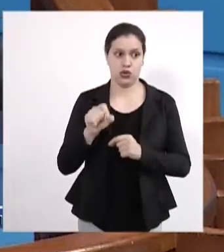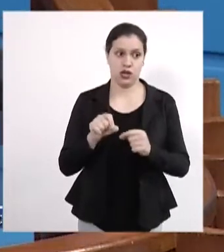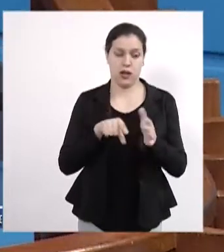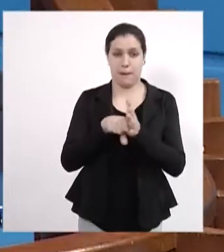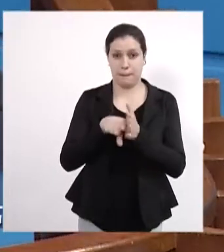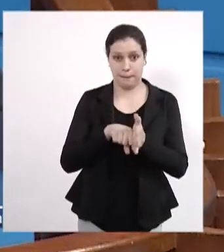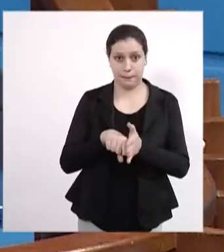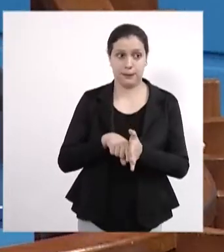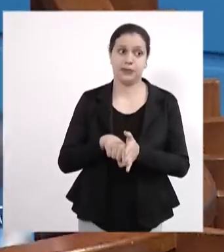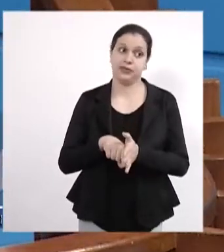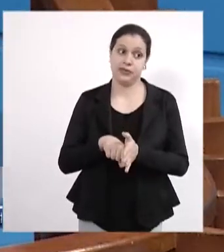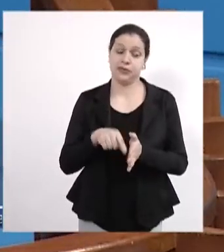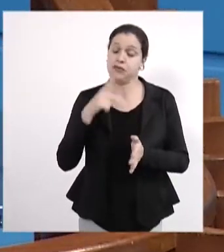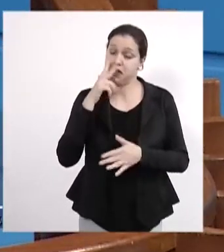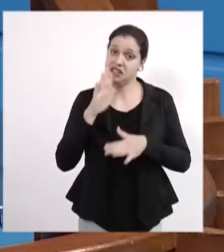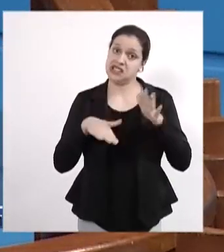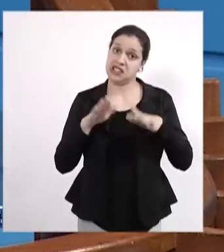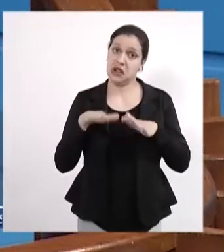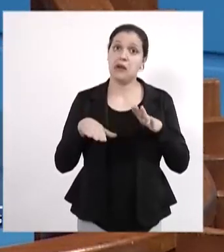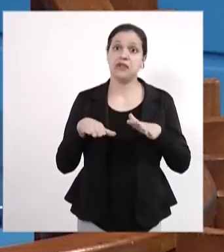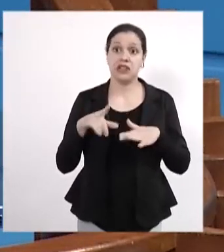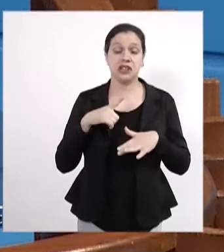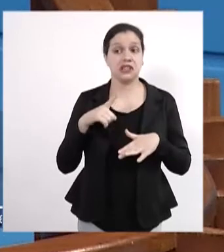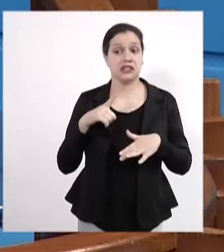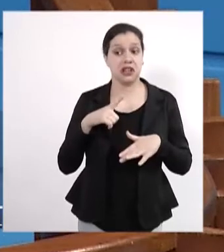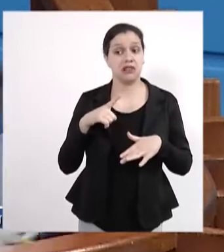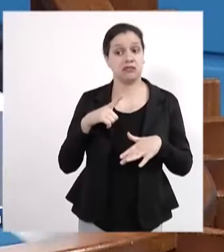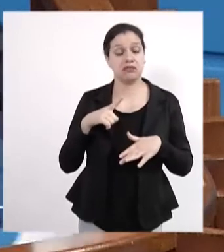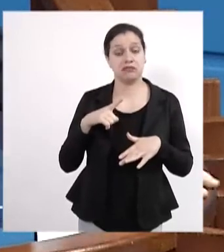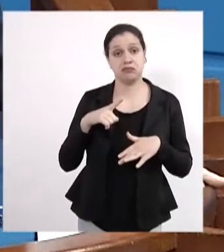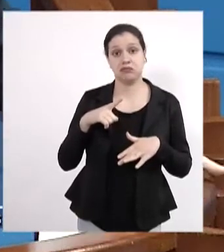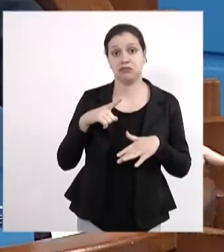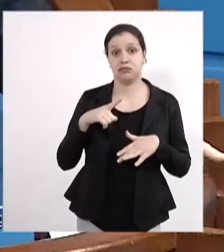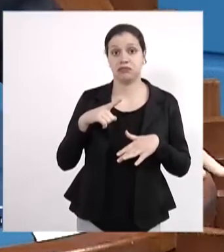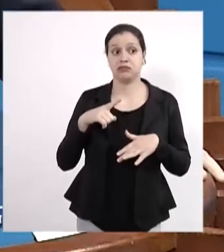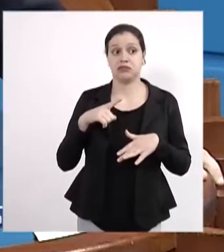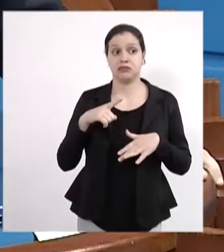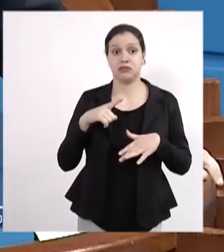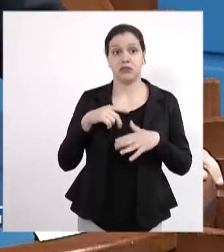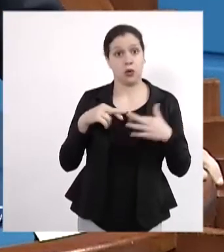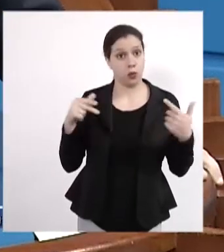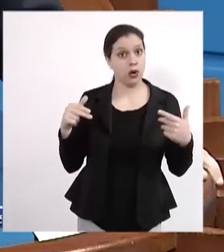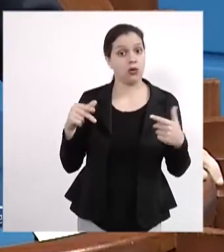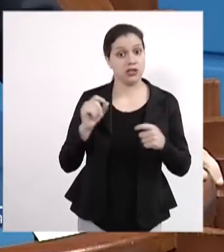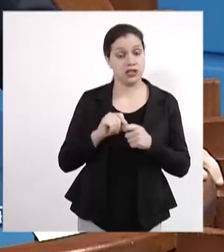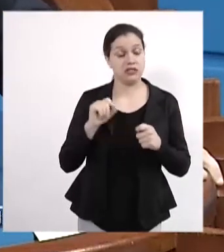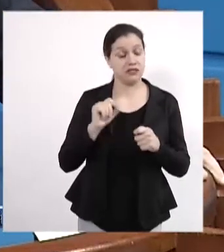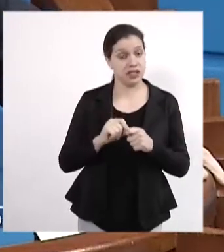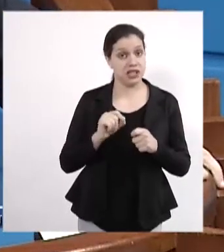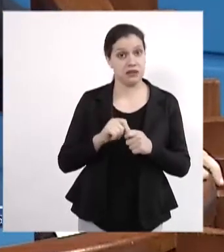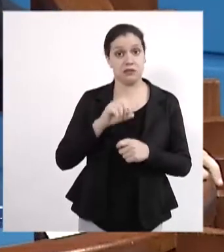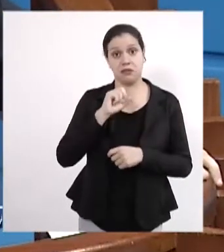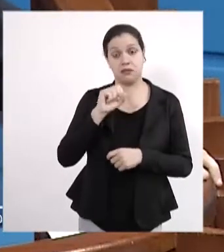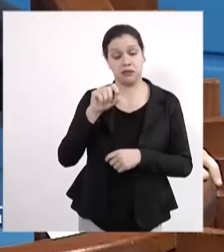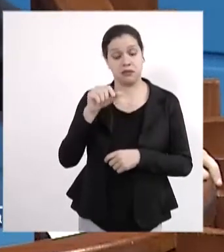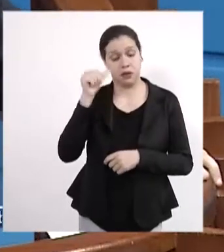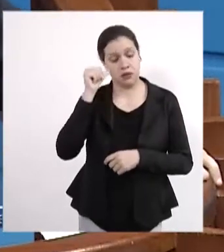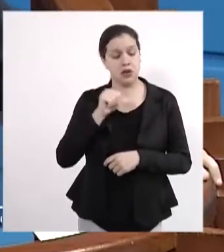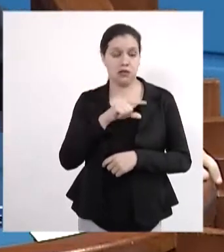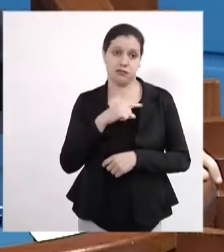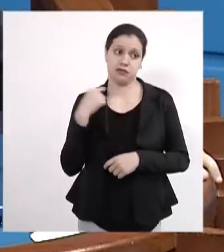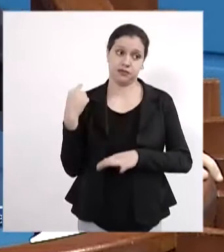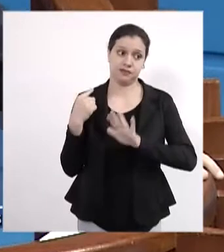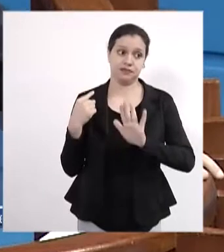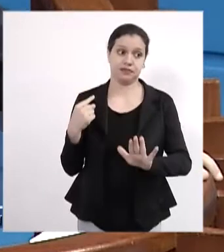está fazendo um monte de medidas. Eu queria aqui, os recursos do pré-sal já não vão mais para a saúde